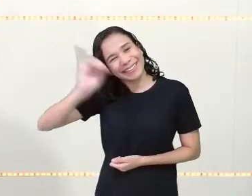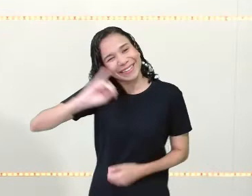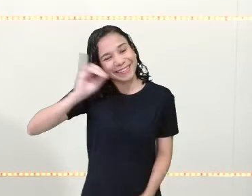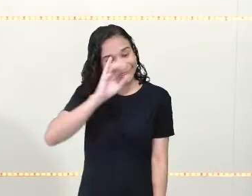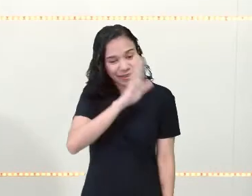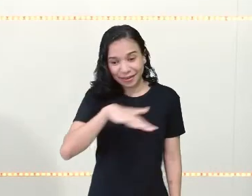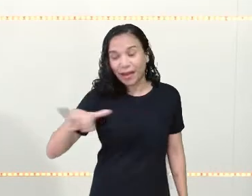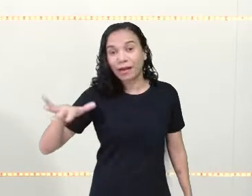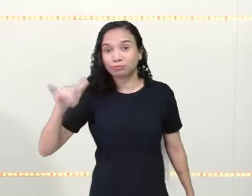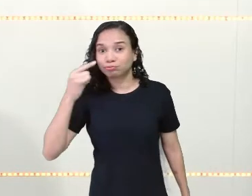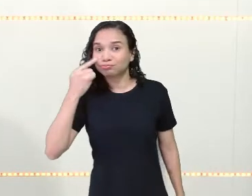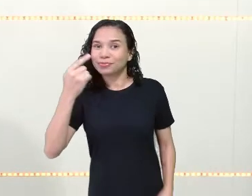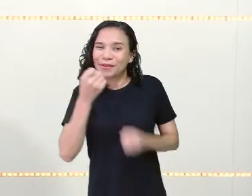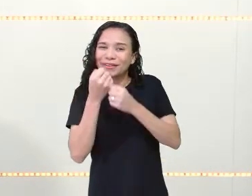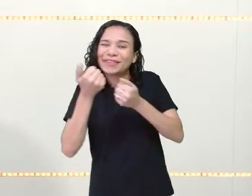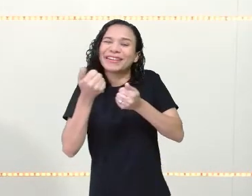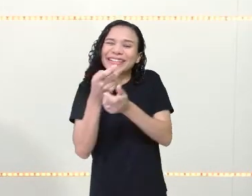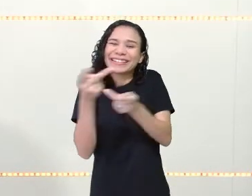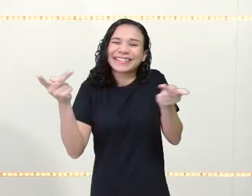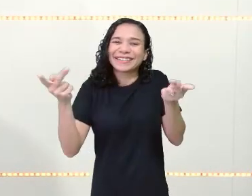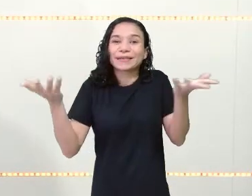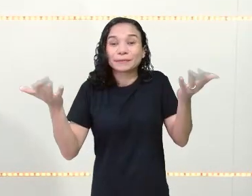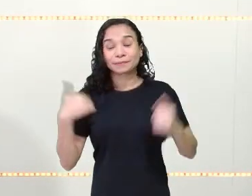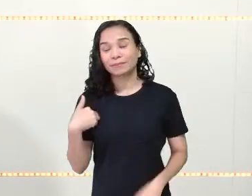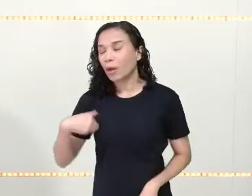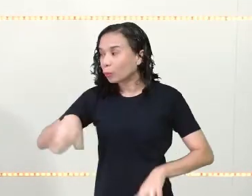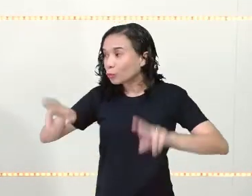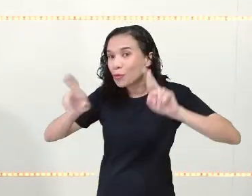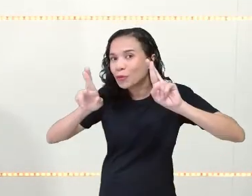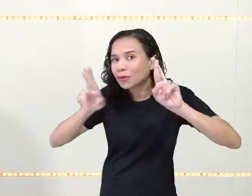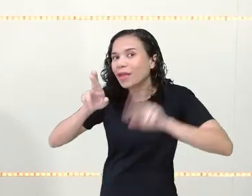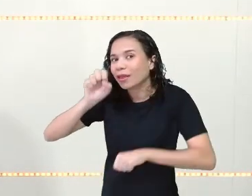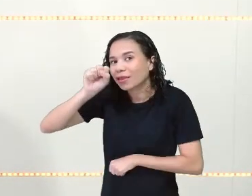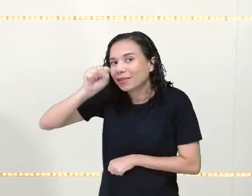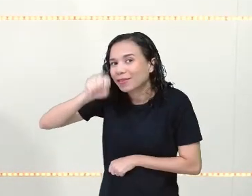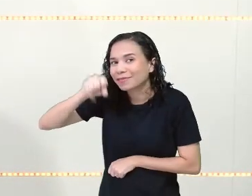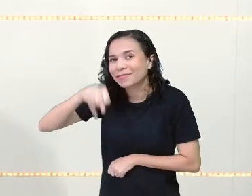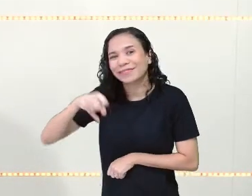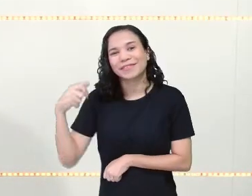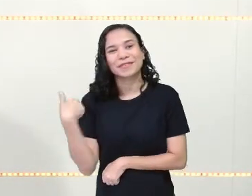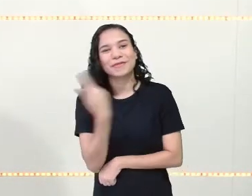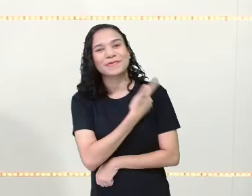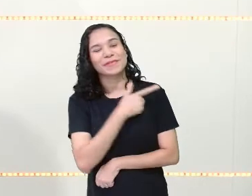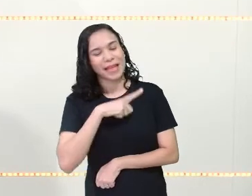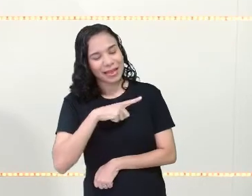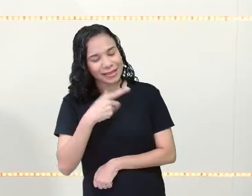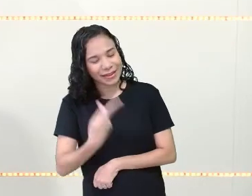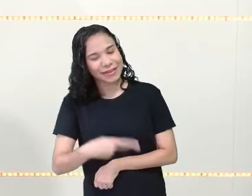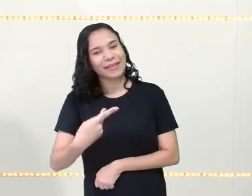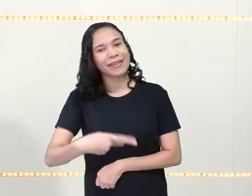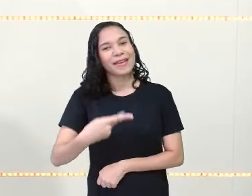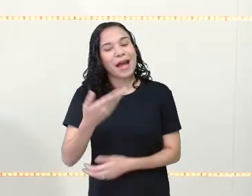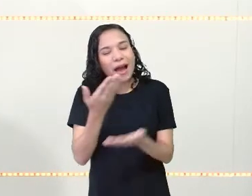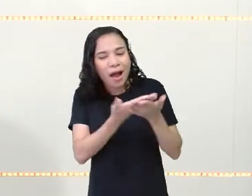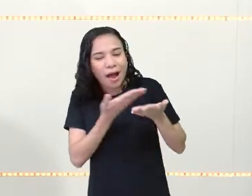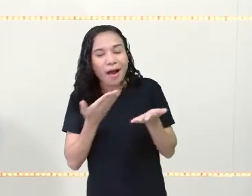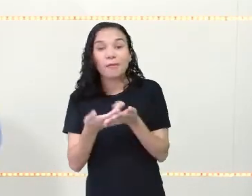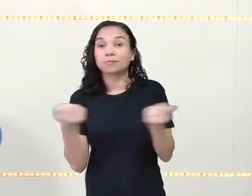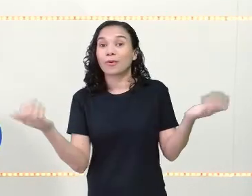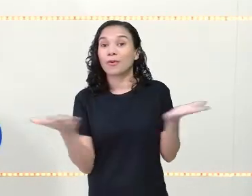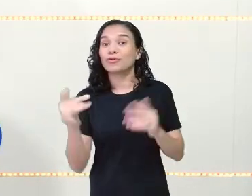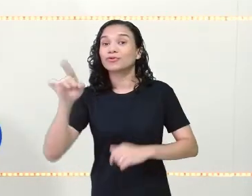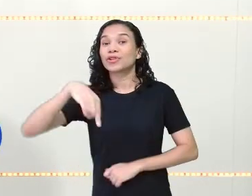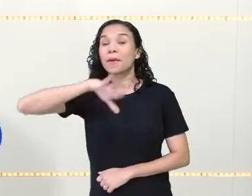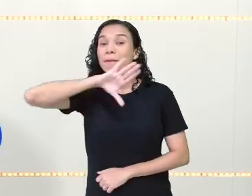Olá, crianças! Tudo bem com vocês? Espero que sim. Estamos aqui para mais uma aula, hoje de